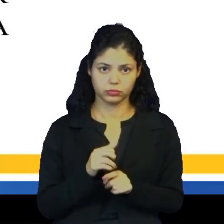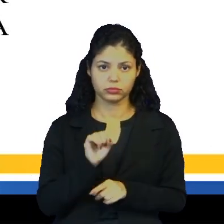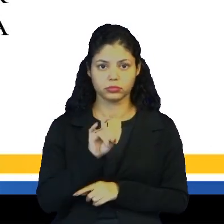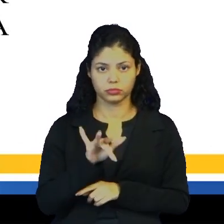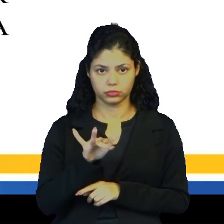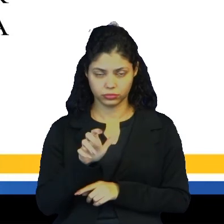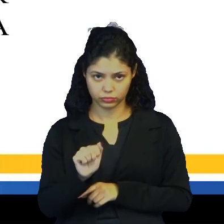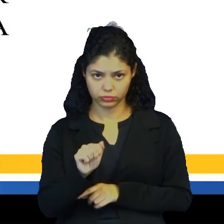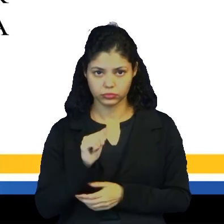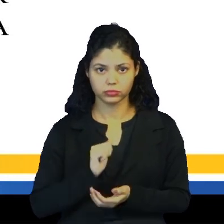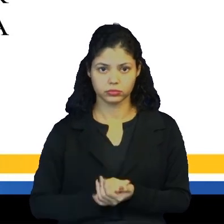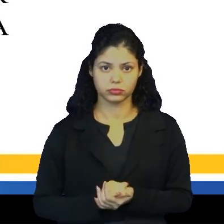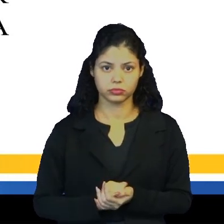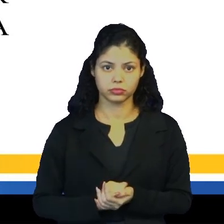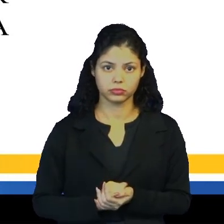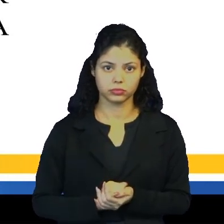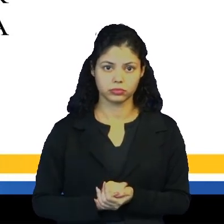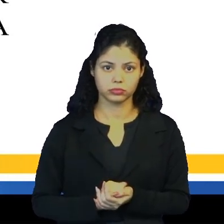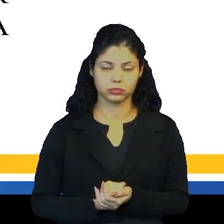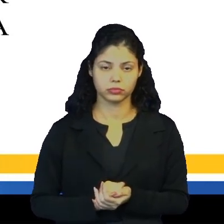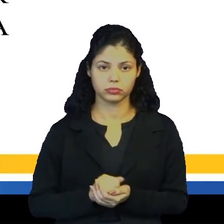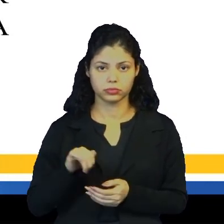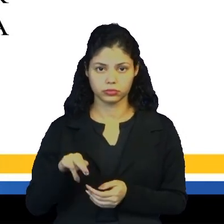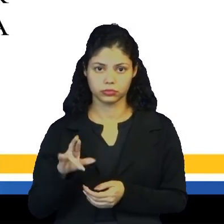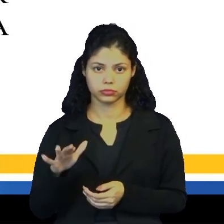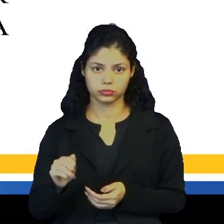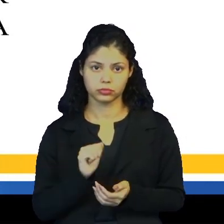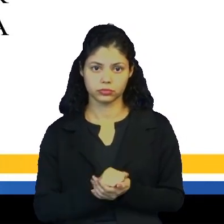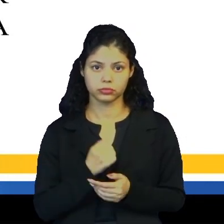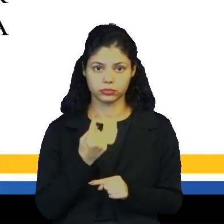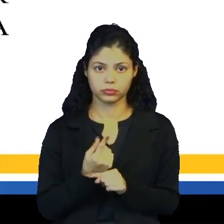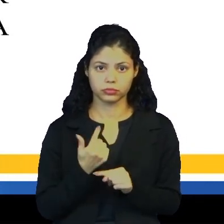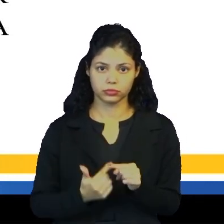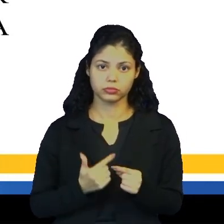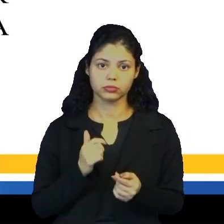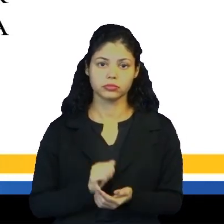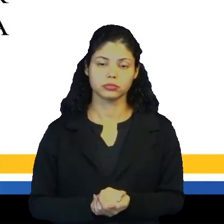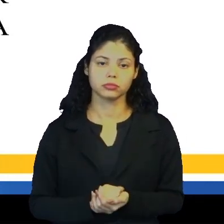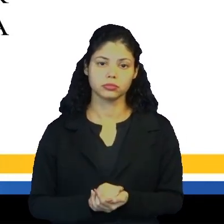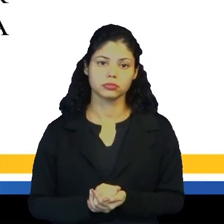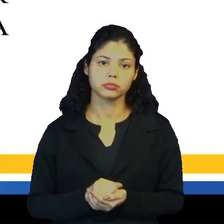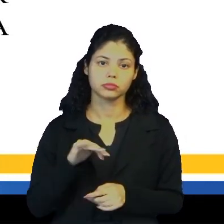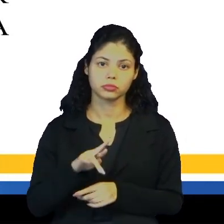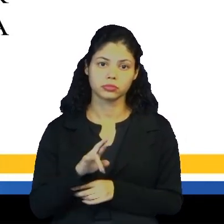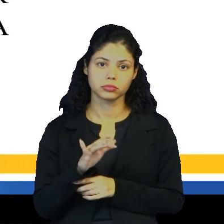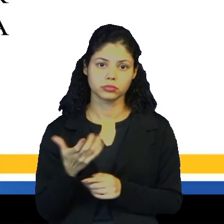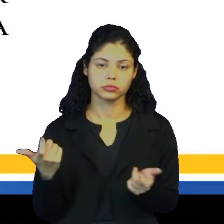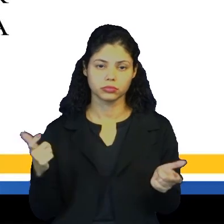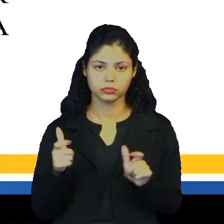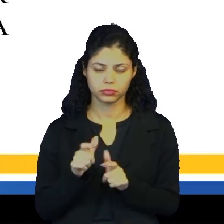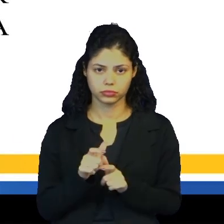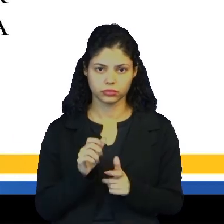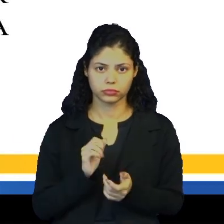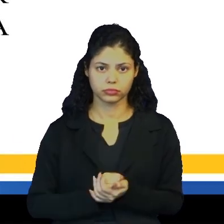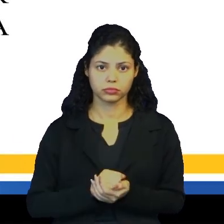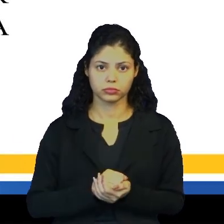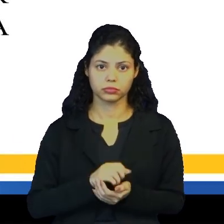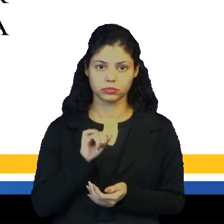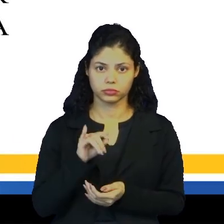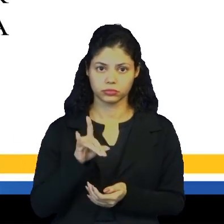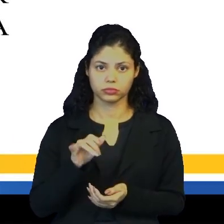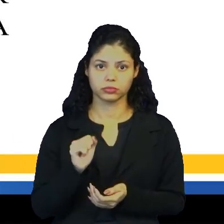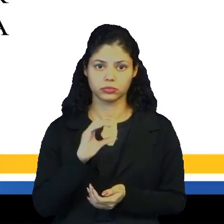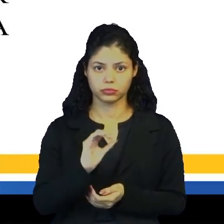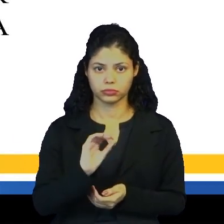Silvia, que Marta, aliás, que comprou 1 sobre 2, e a Marta comprou menos que a